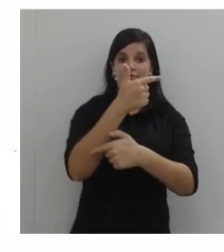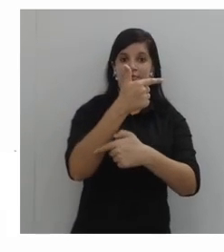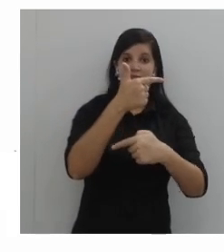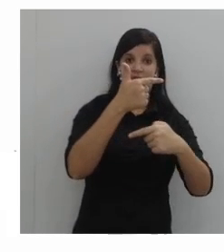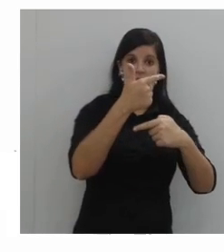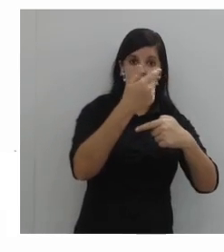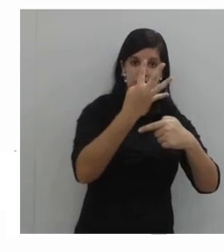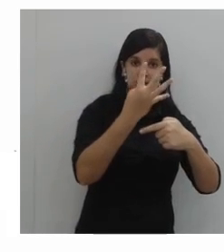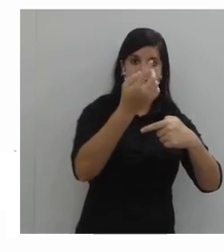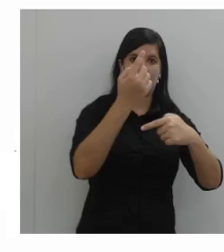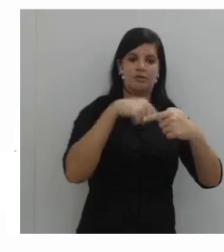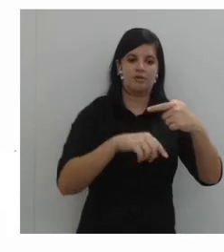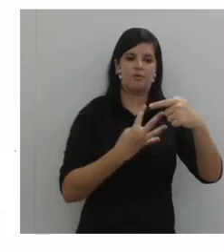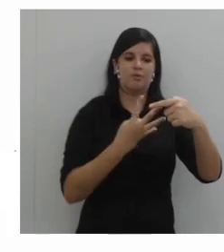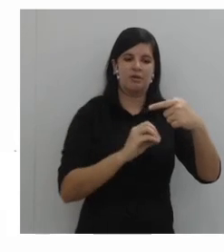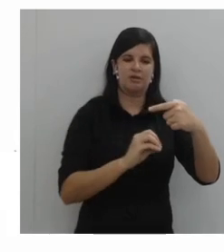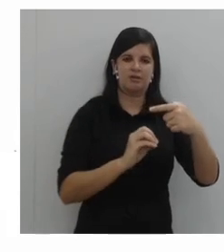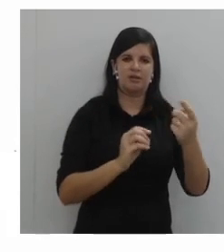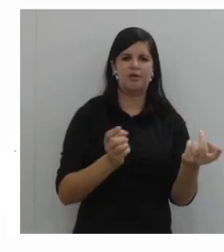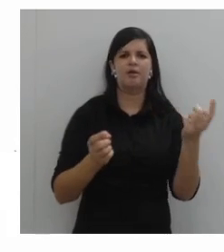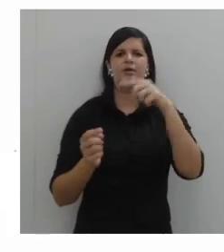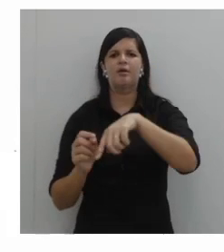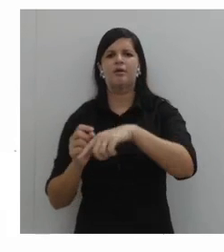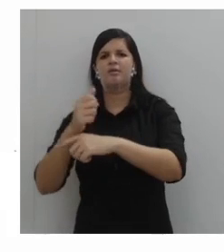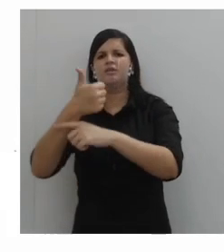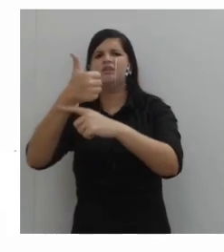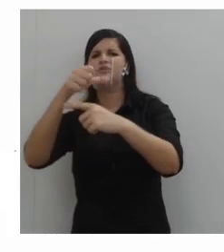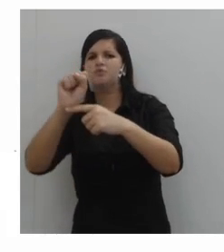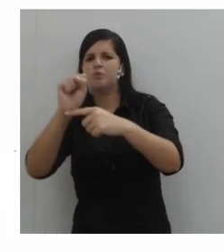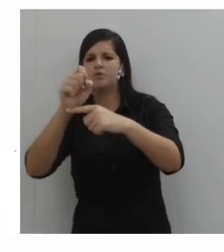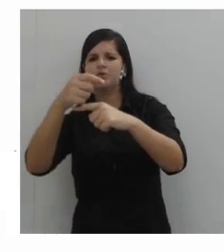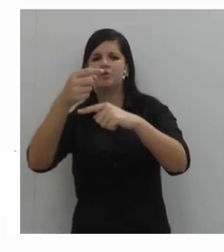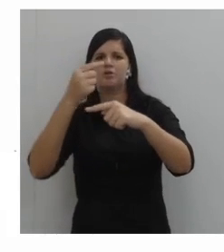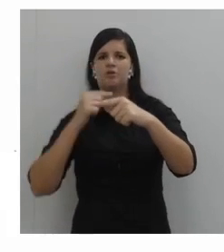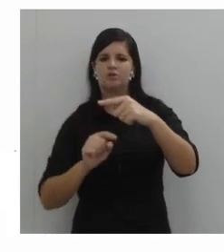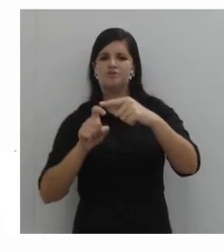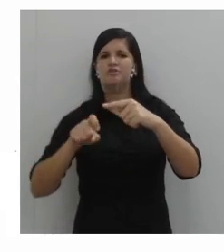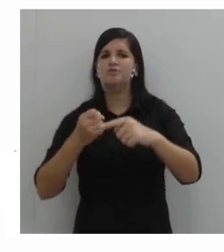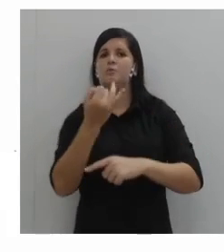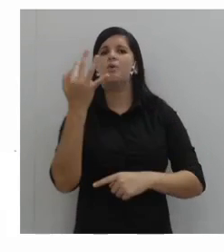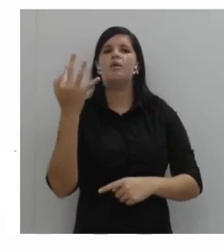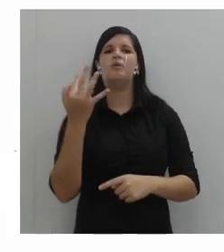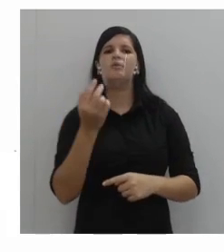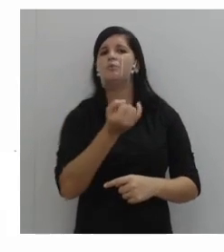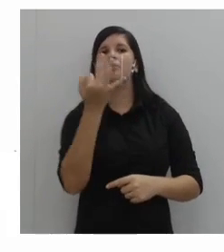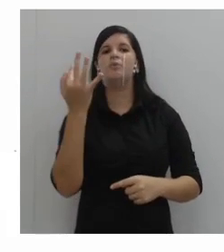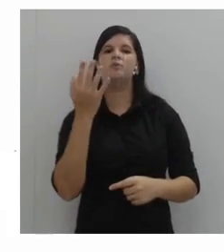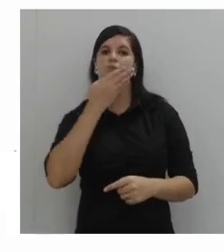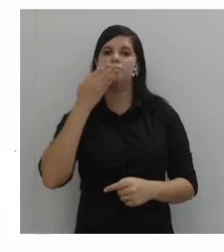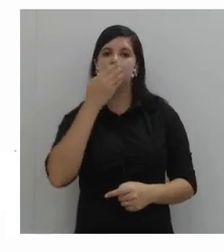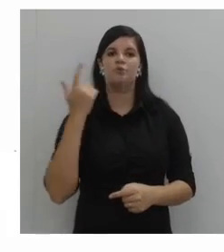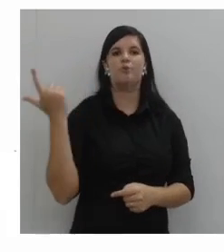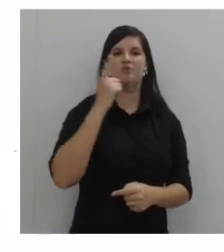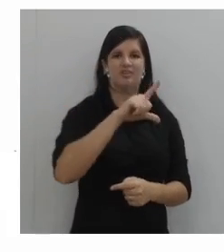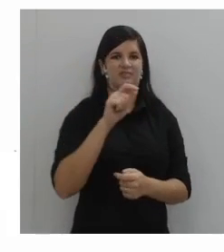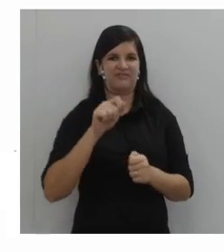kg de doce. Então, 18 kg de açúcar está para quantos quilogramas de doce? Então, você